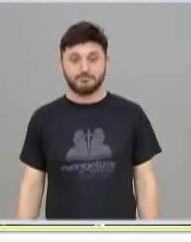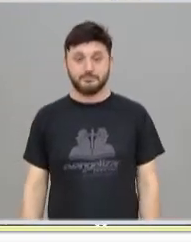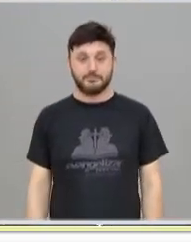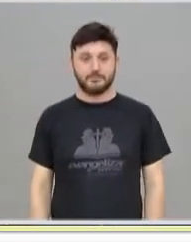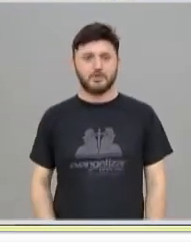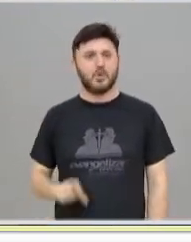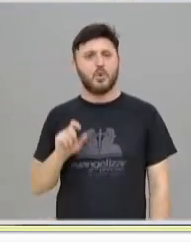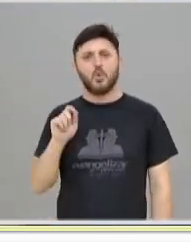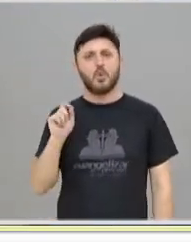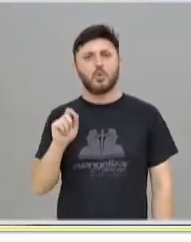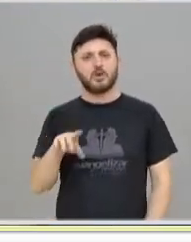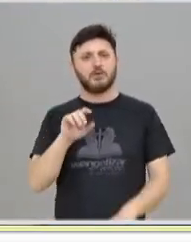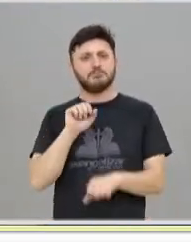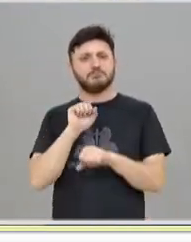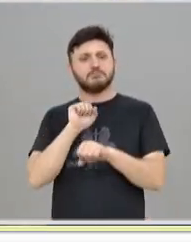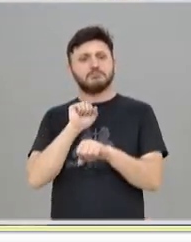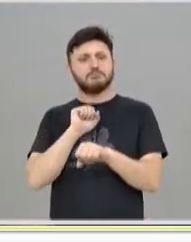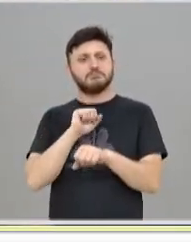E o que é que ele espera?